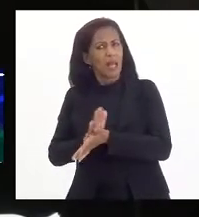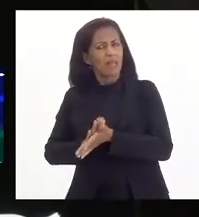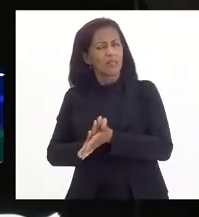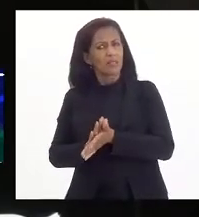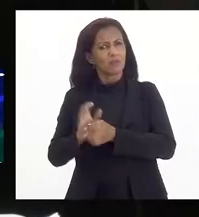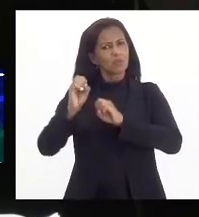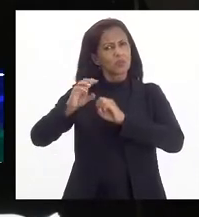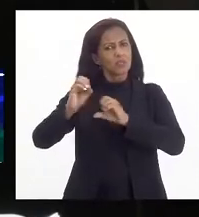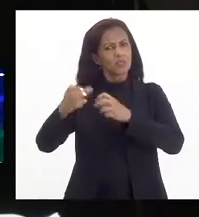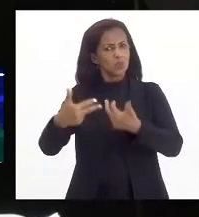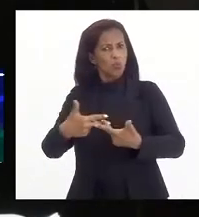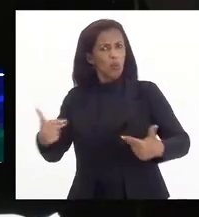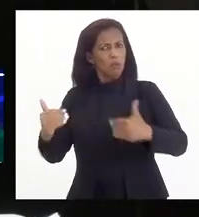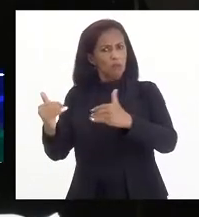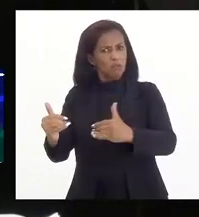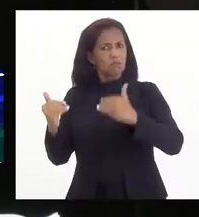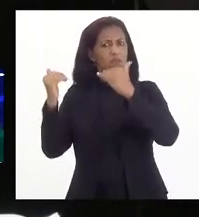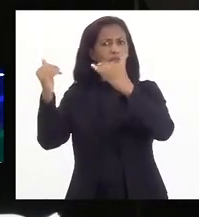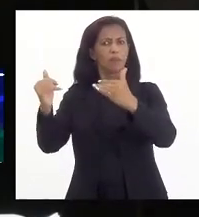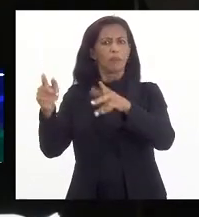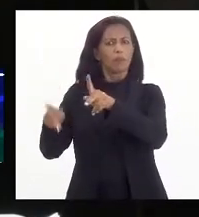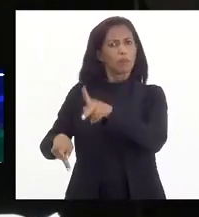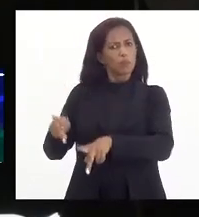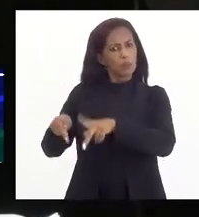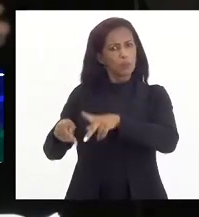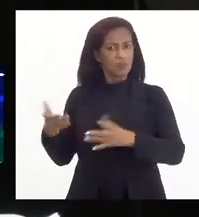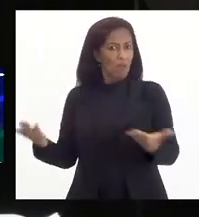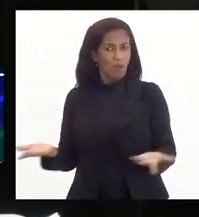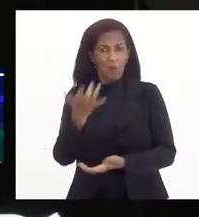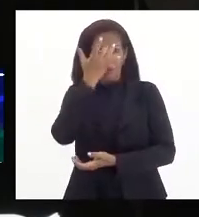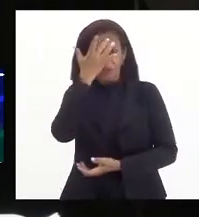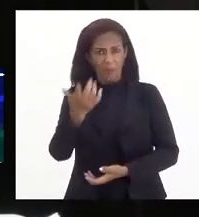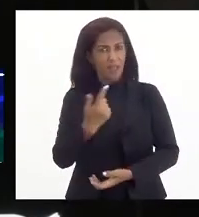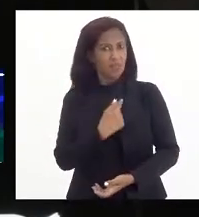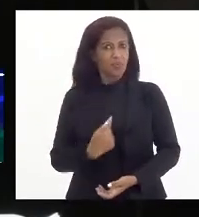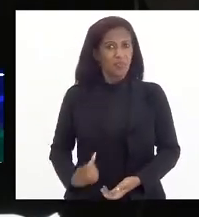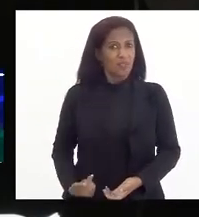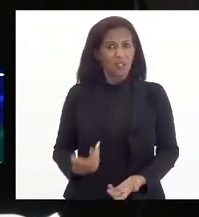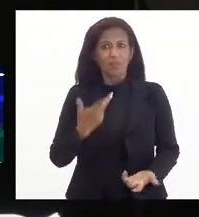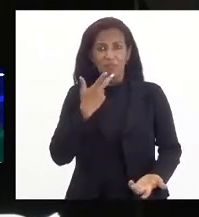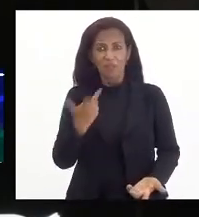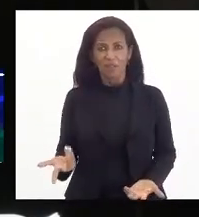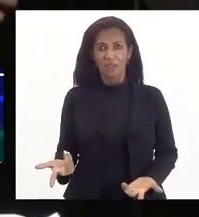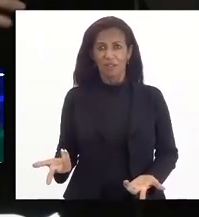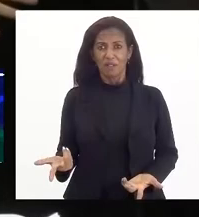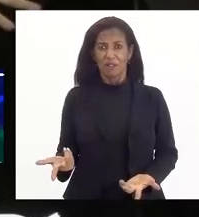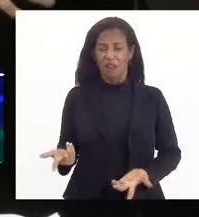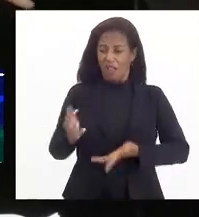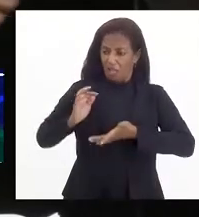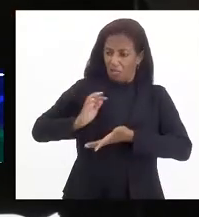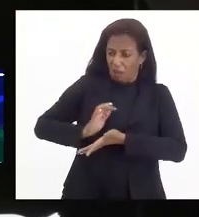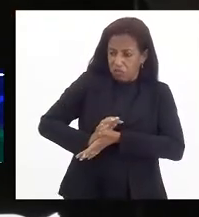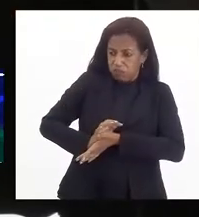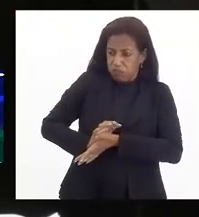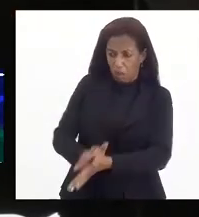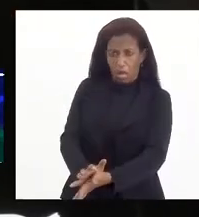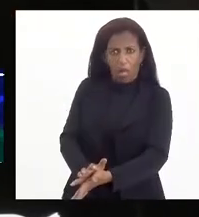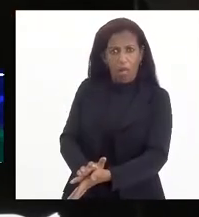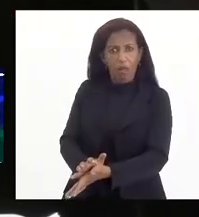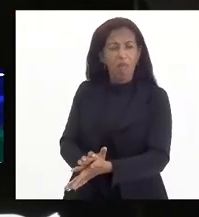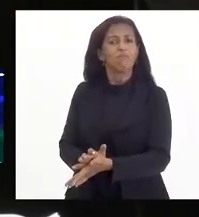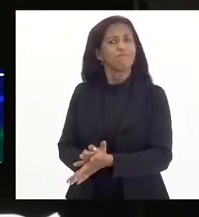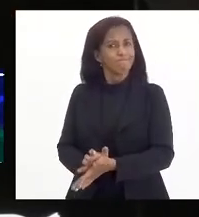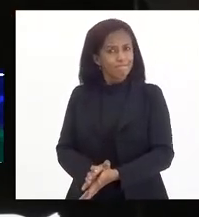ensino superior de qualidade para a população da zona oeste agora é muito fácil para o governador esmaga um corpo docente